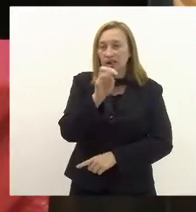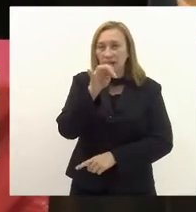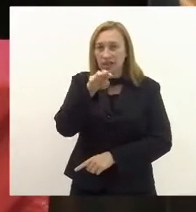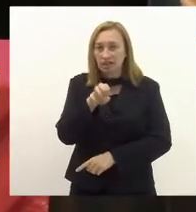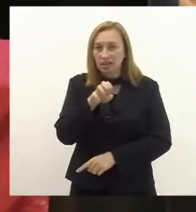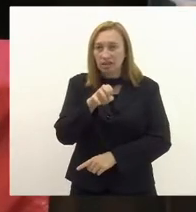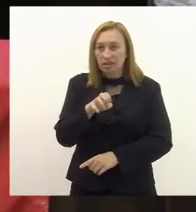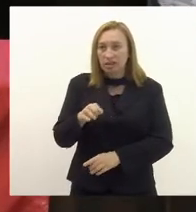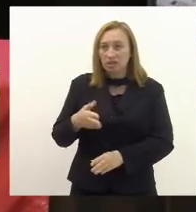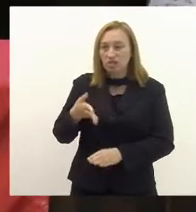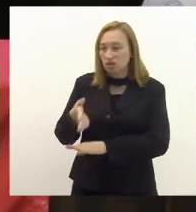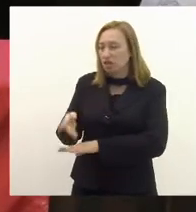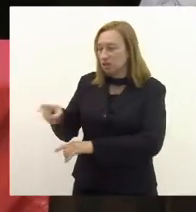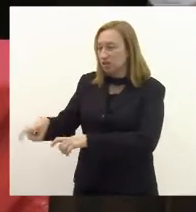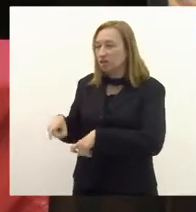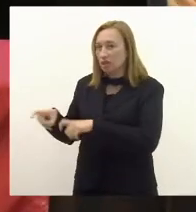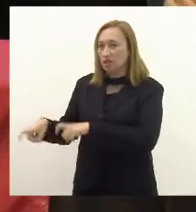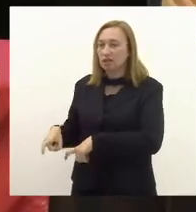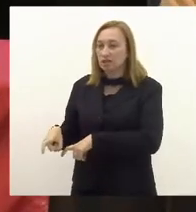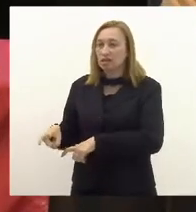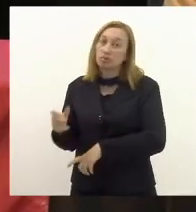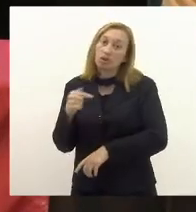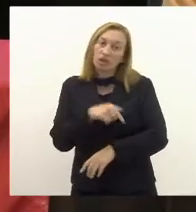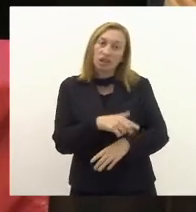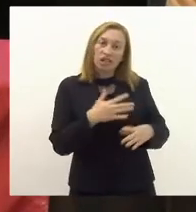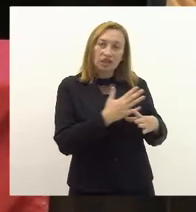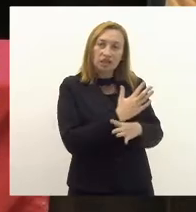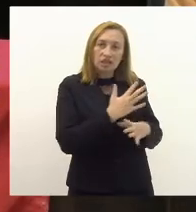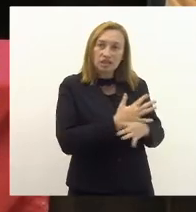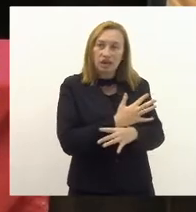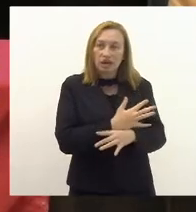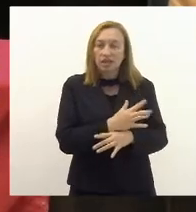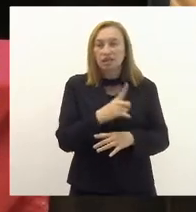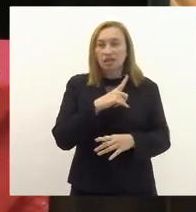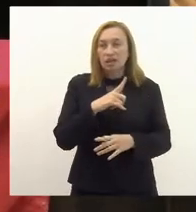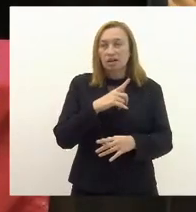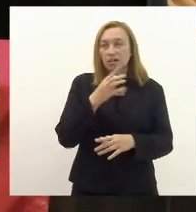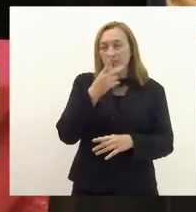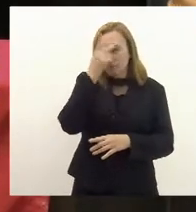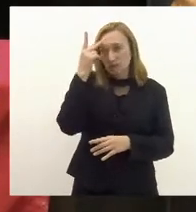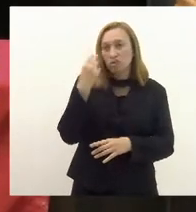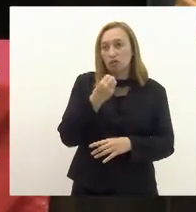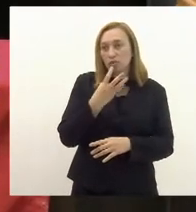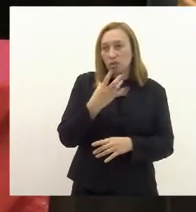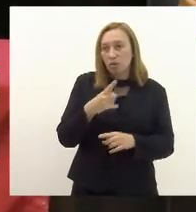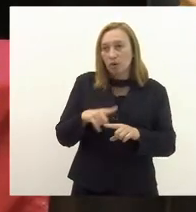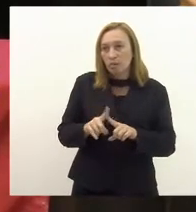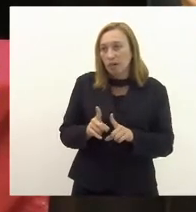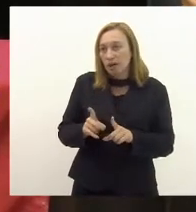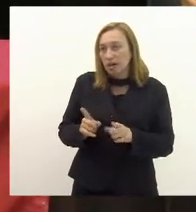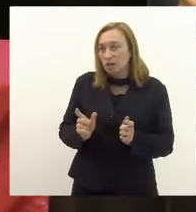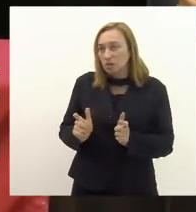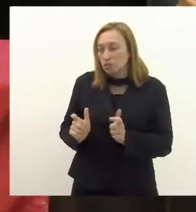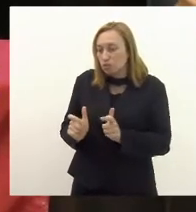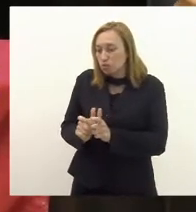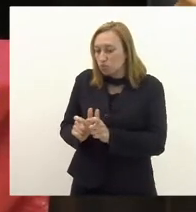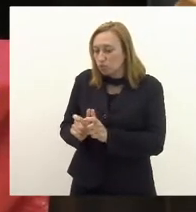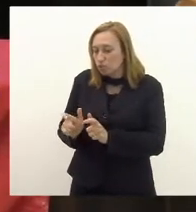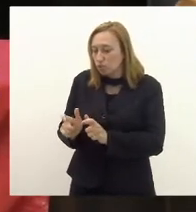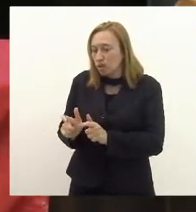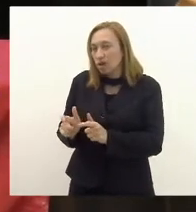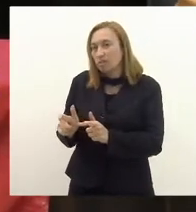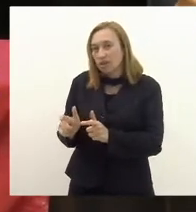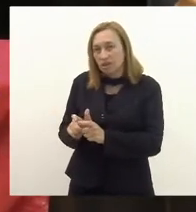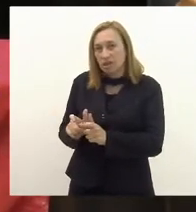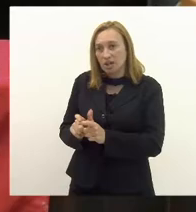interior, porque a DECRAD está aqui na região metropolitana, tem gente muito boa, mas tem um efetivo pequeno. E nós aprovamos